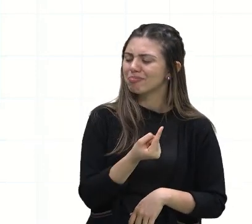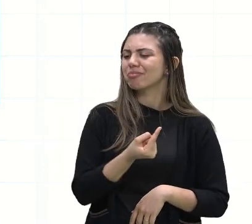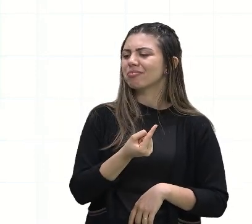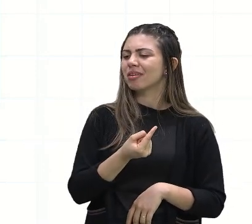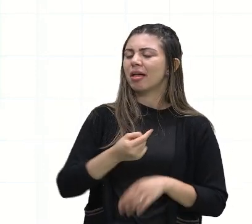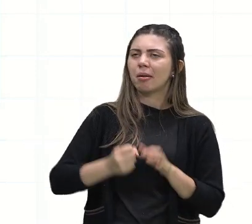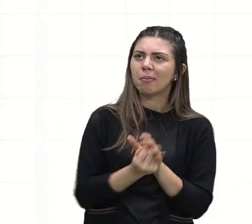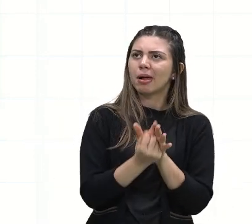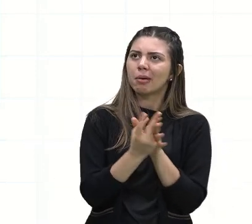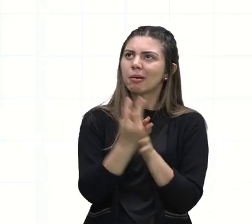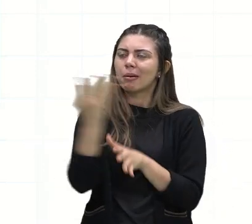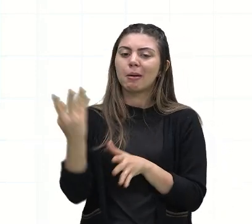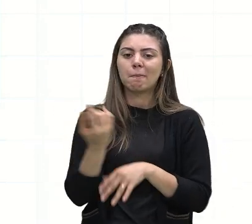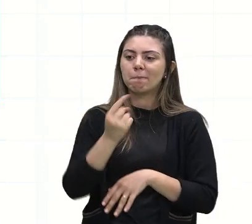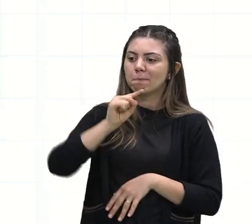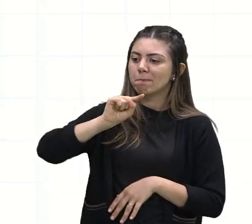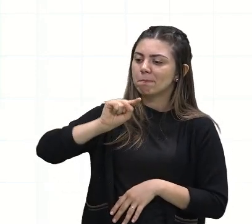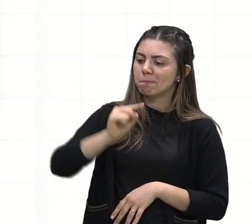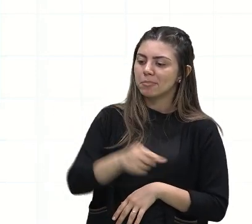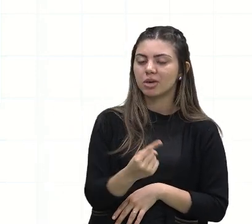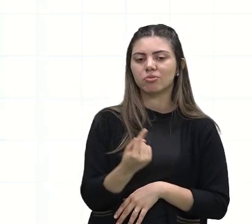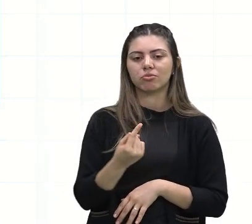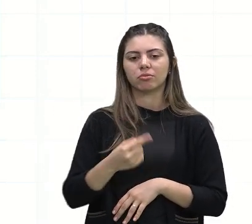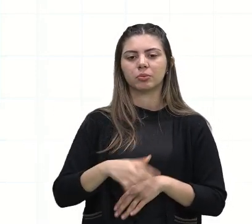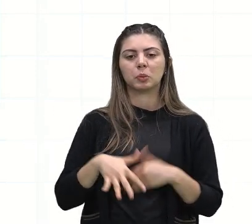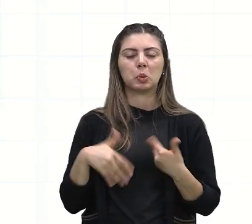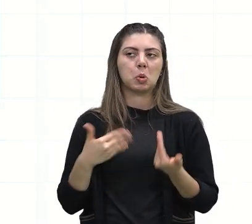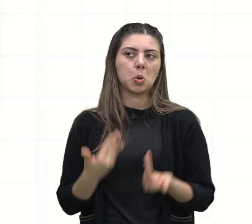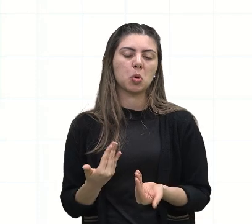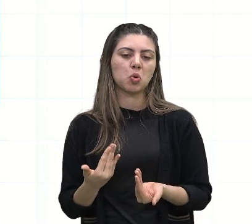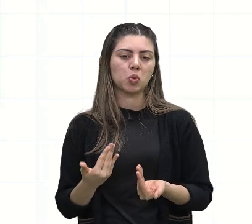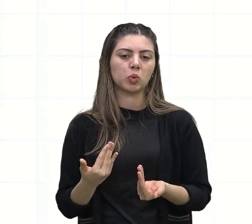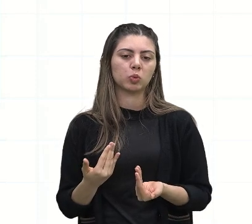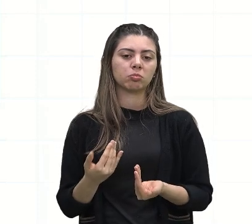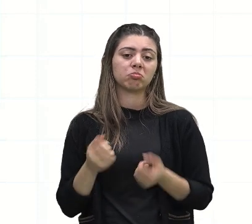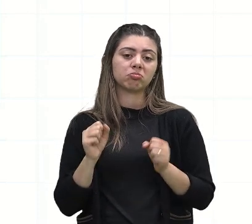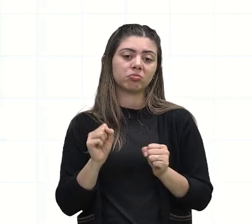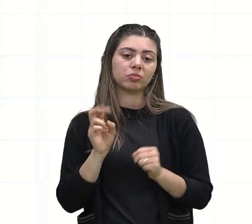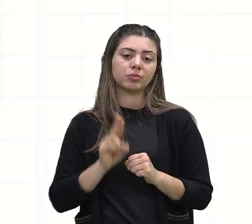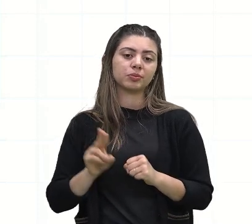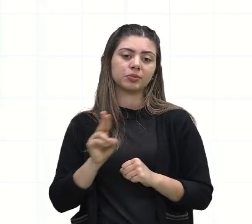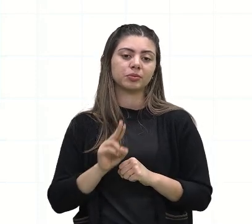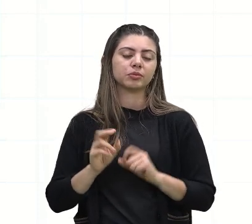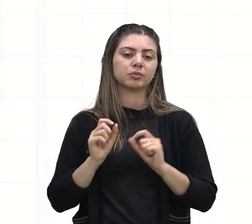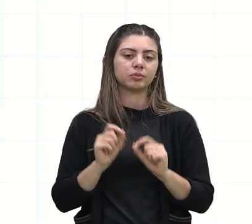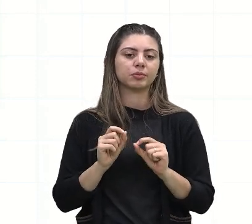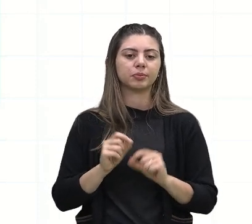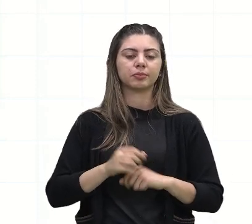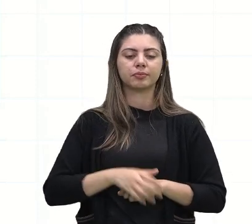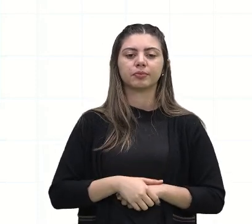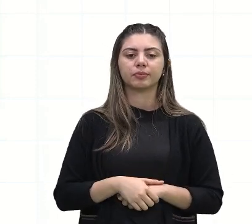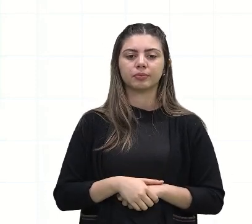né? Ou eu já falei um